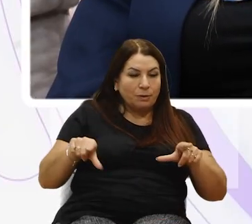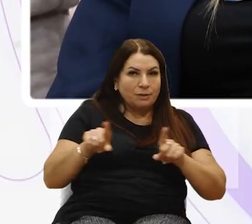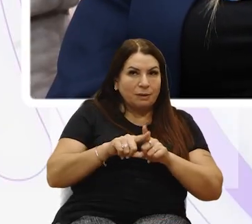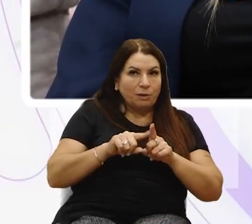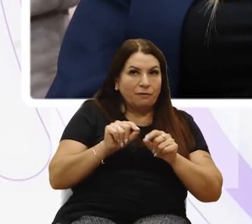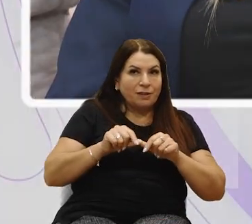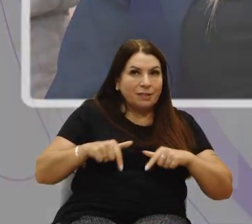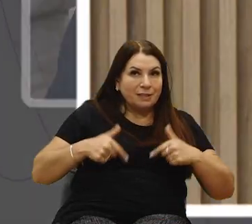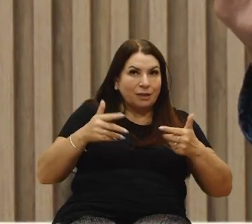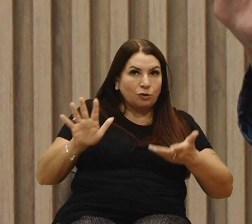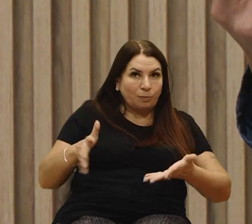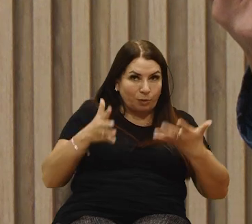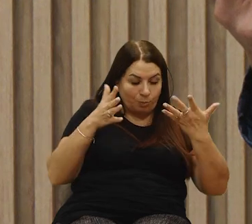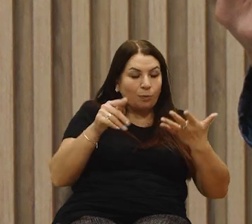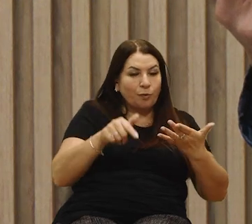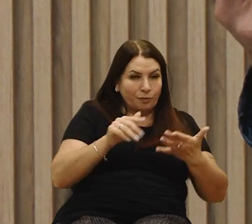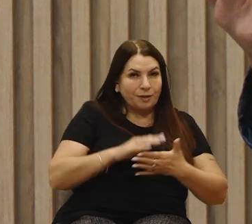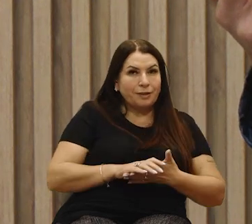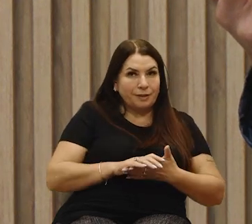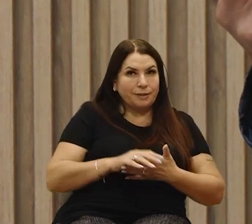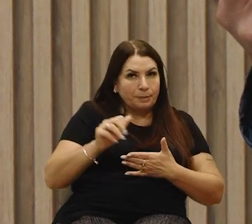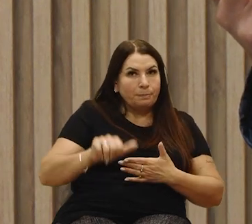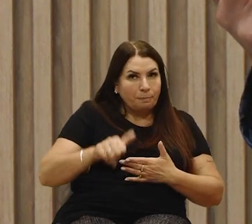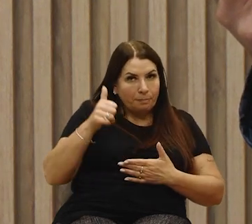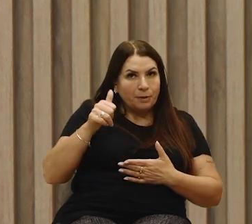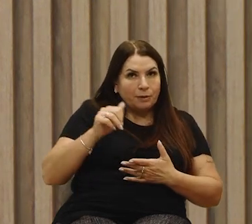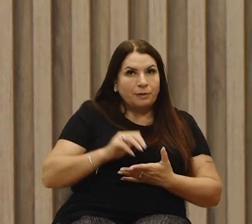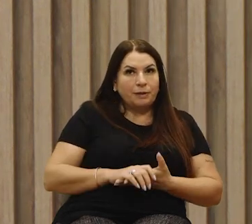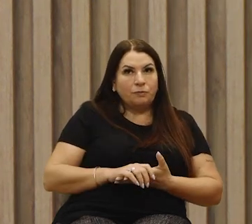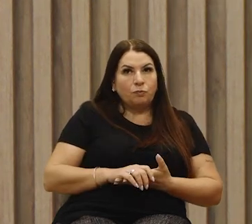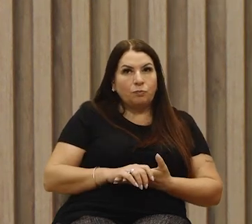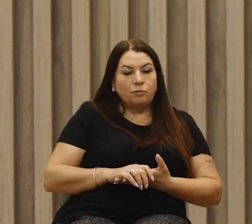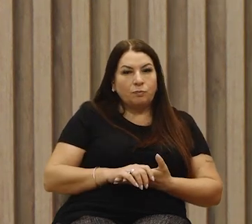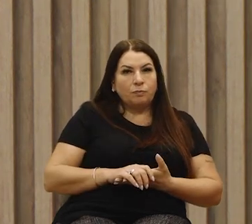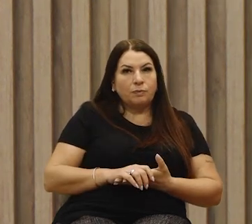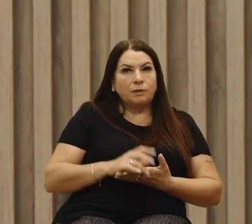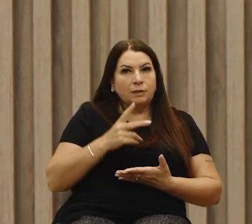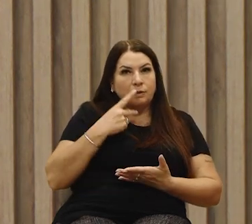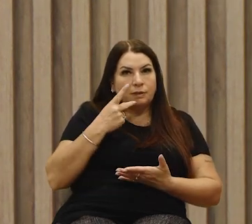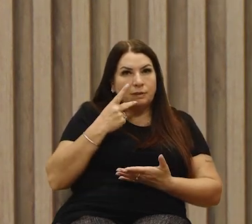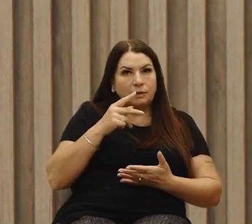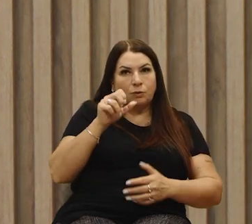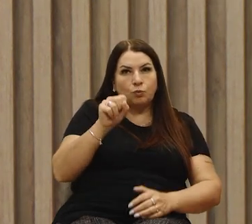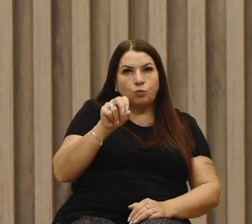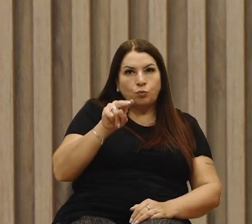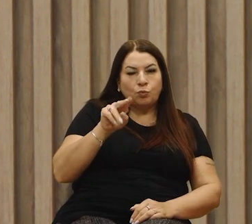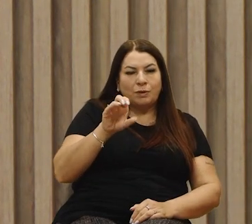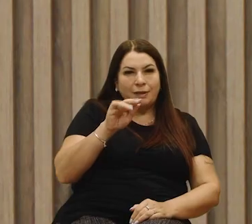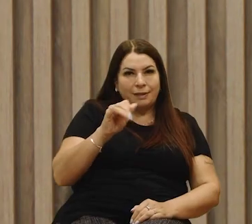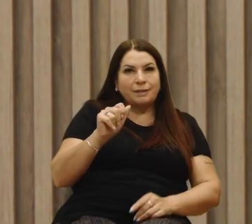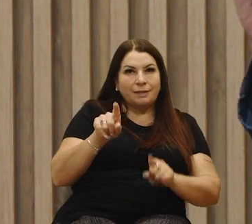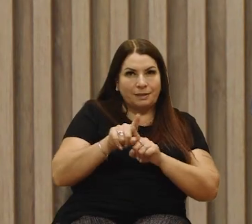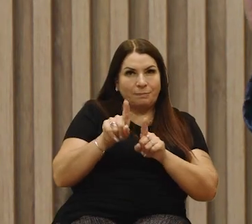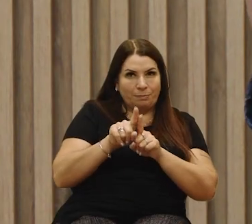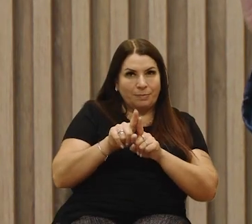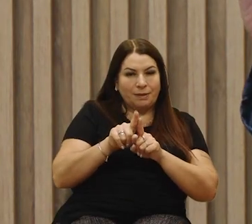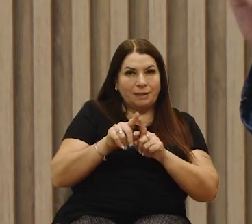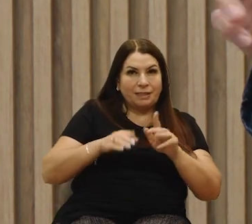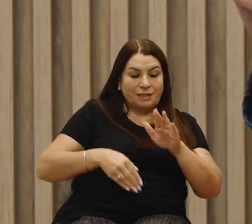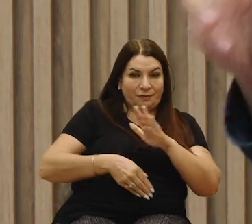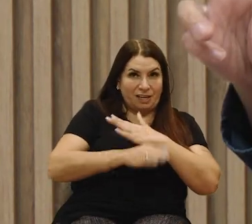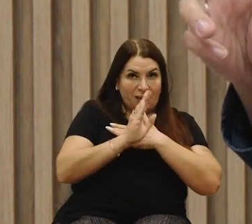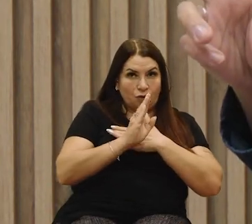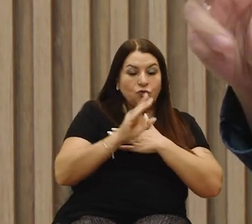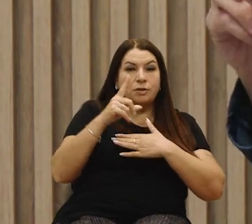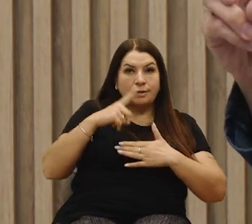fazer ações que promovam melhorias. Ela comentou que na Suécia, ela questionou a questão das viagens,